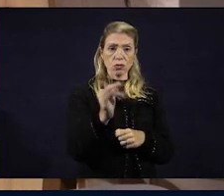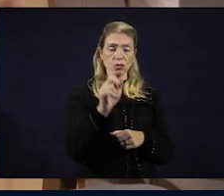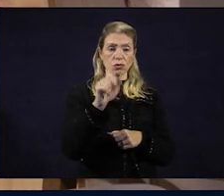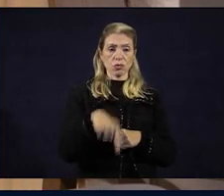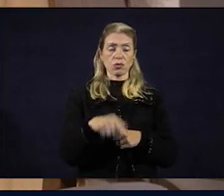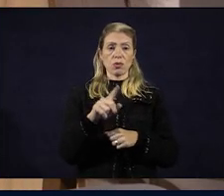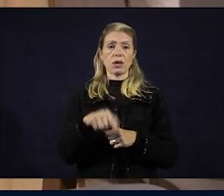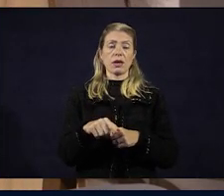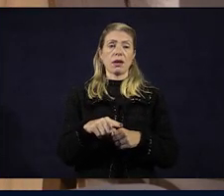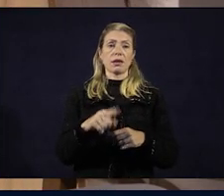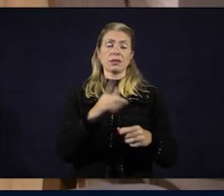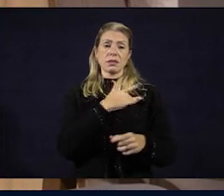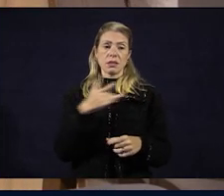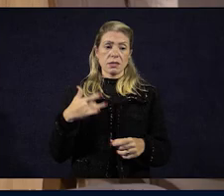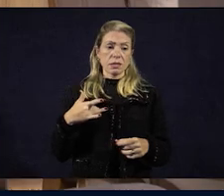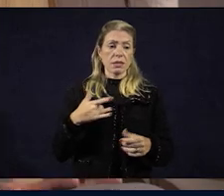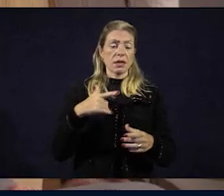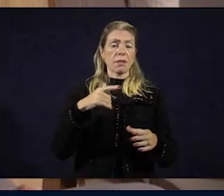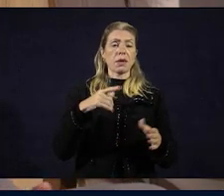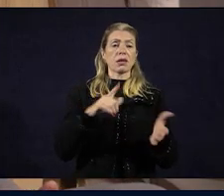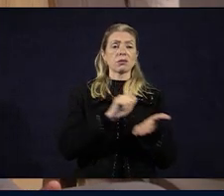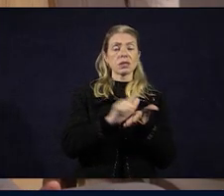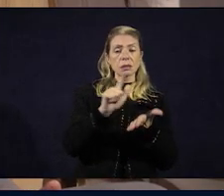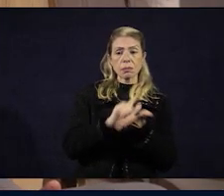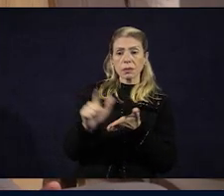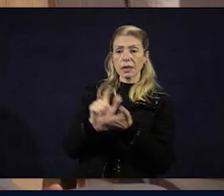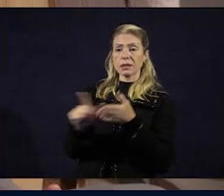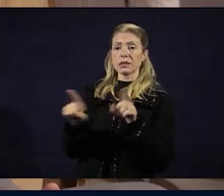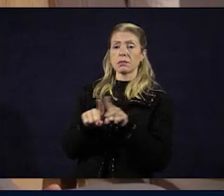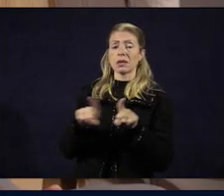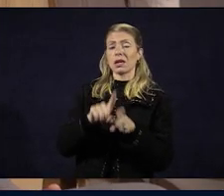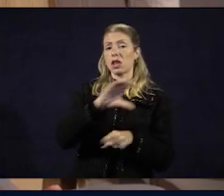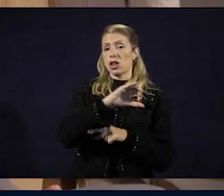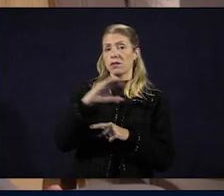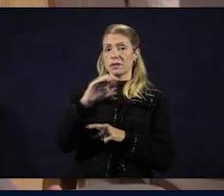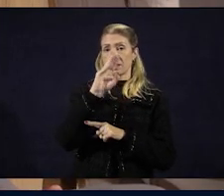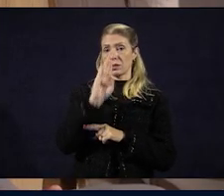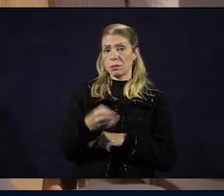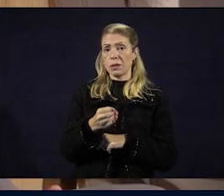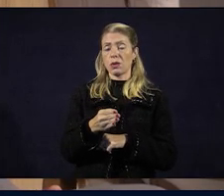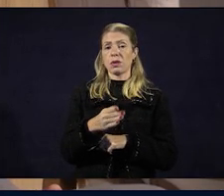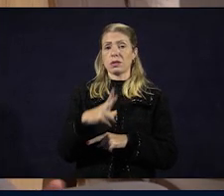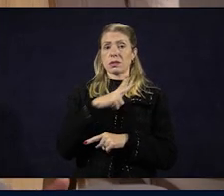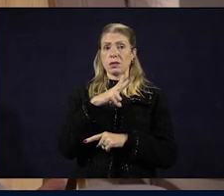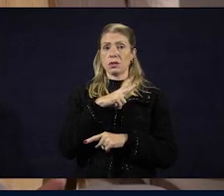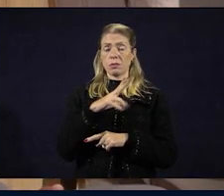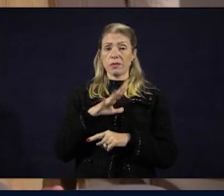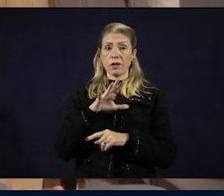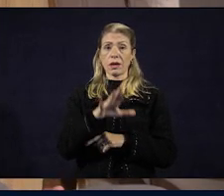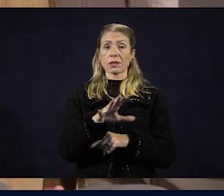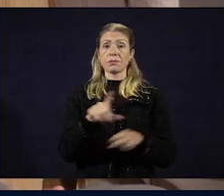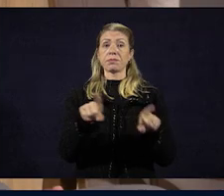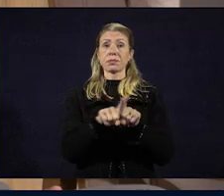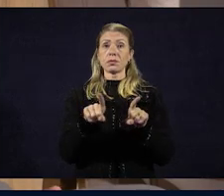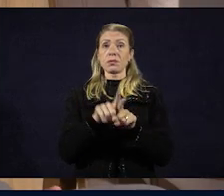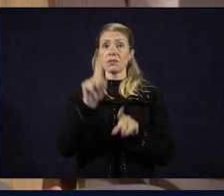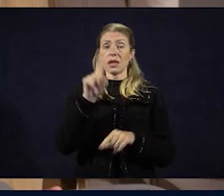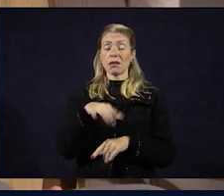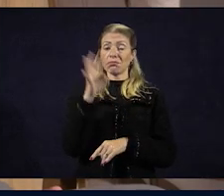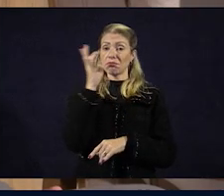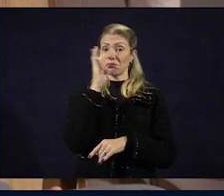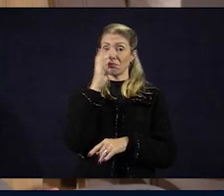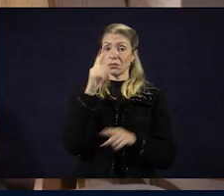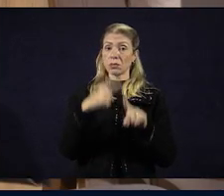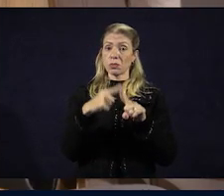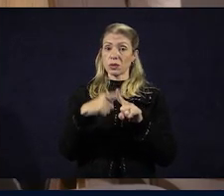setor de energia, o setor de óleo e gás, a gente chega, então, a 900 bi contratado com o setor privado. Isso é impressionante, porque a gente está falando